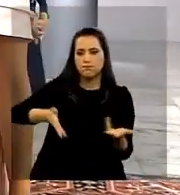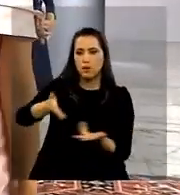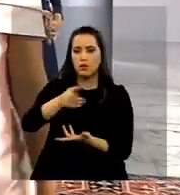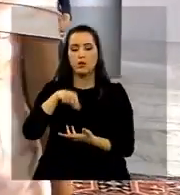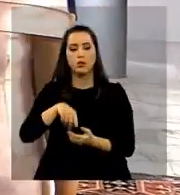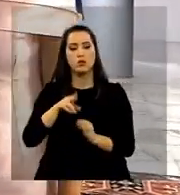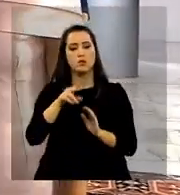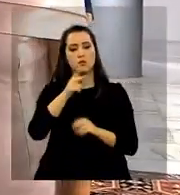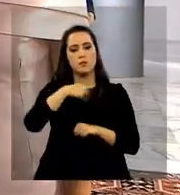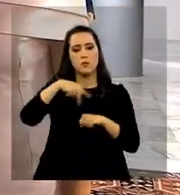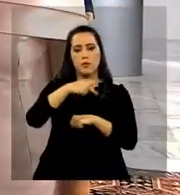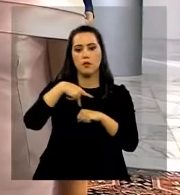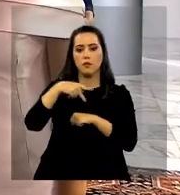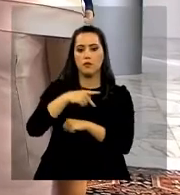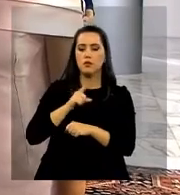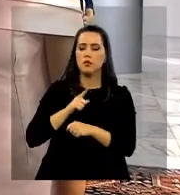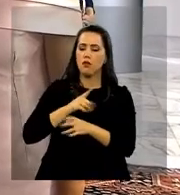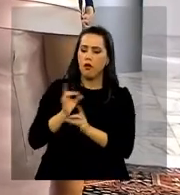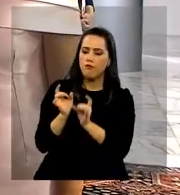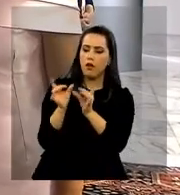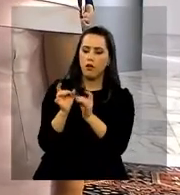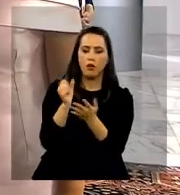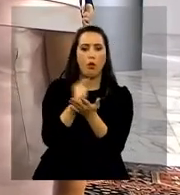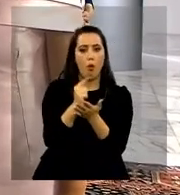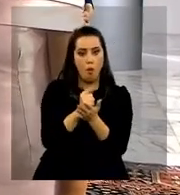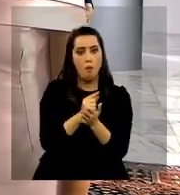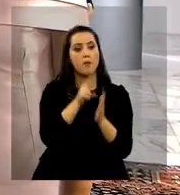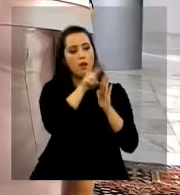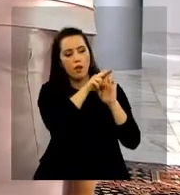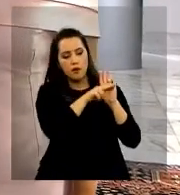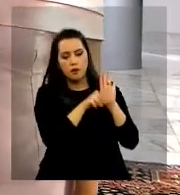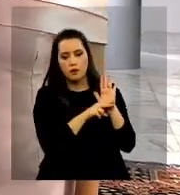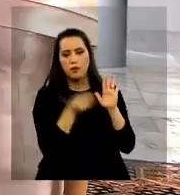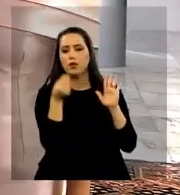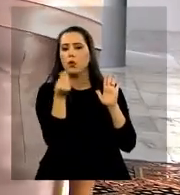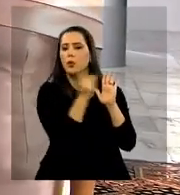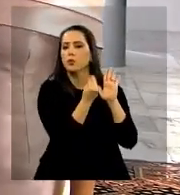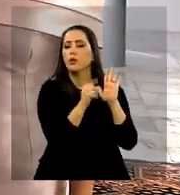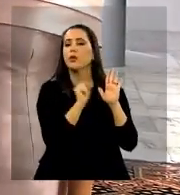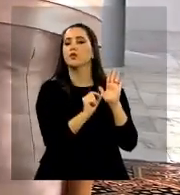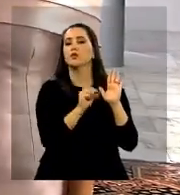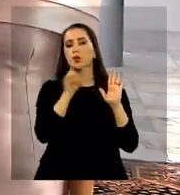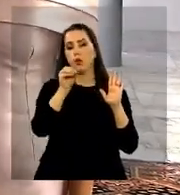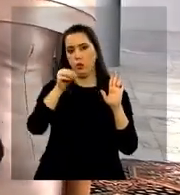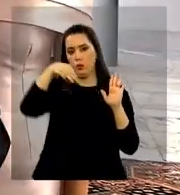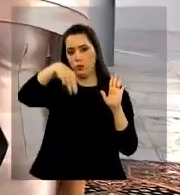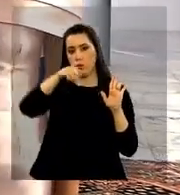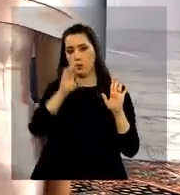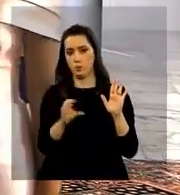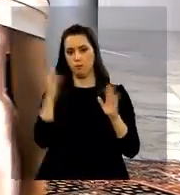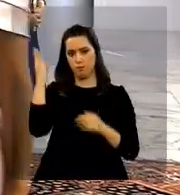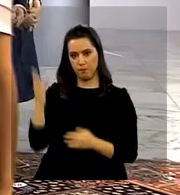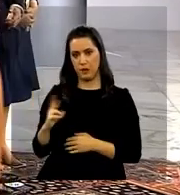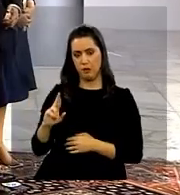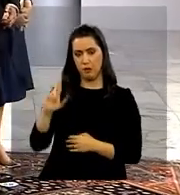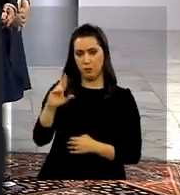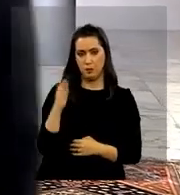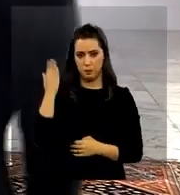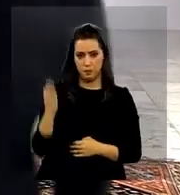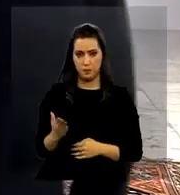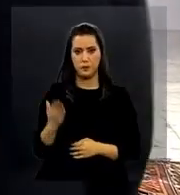os países eles colocam em prática nessa questão comercial,